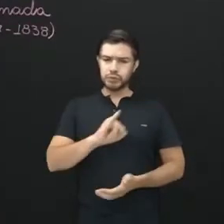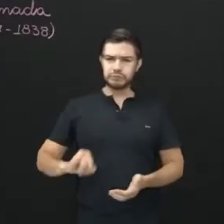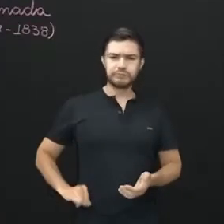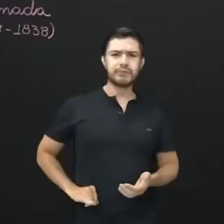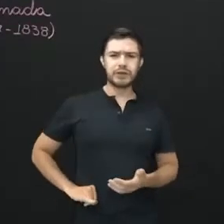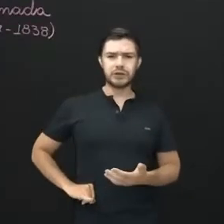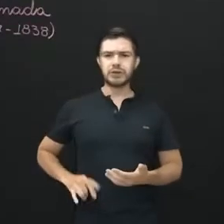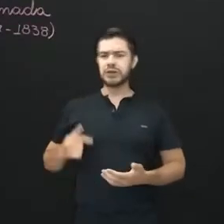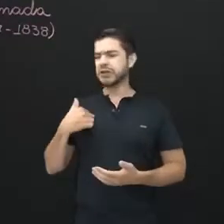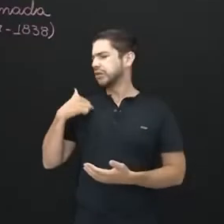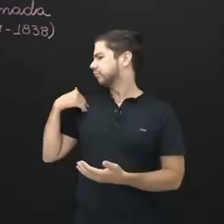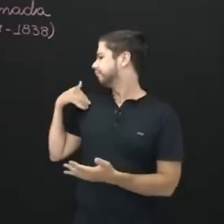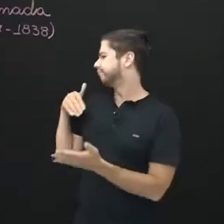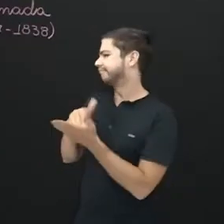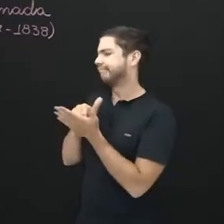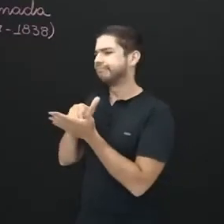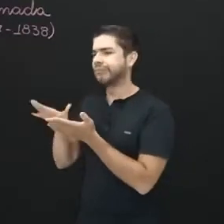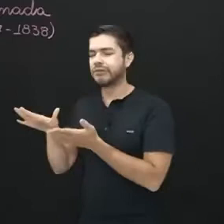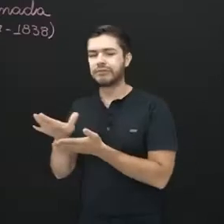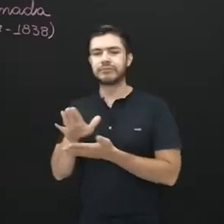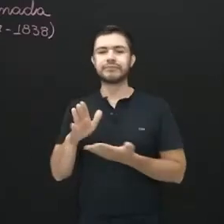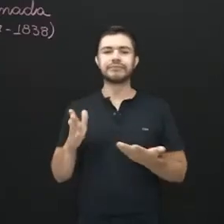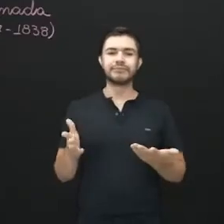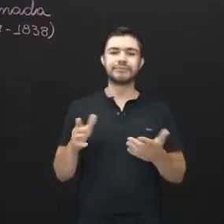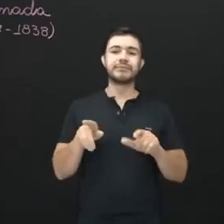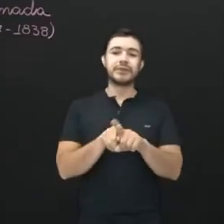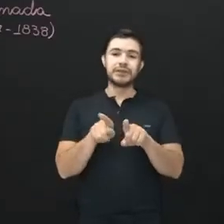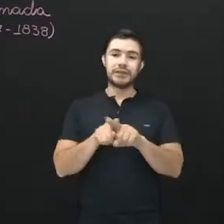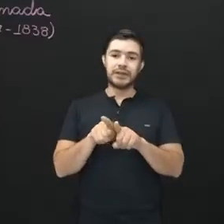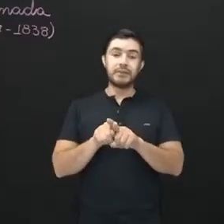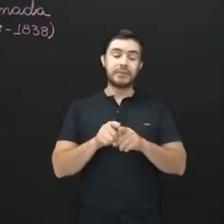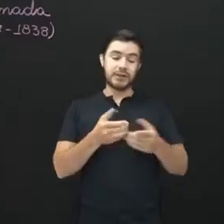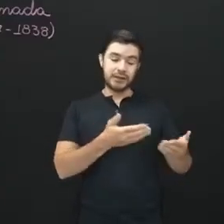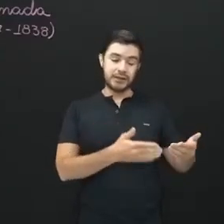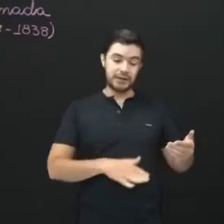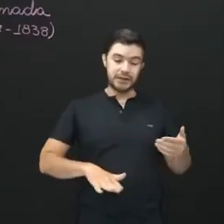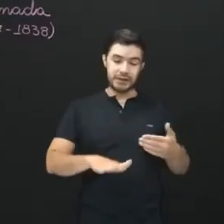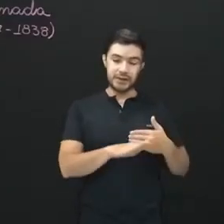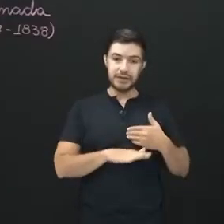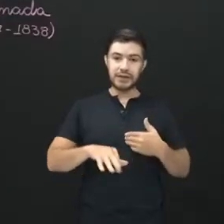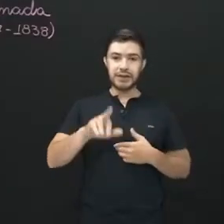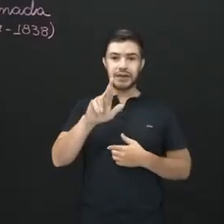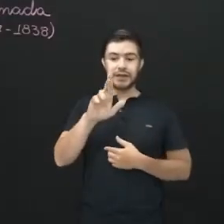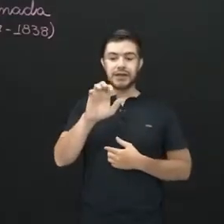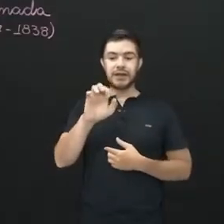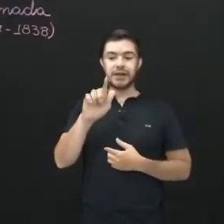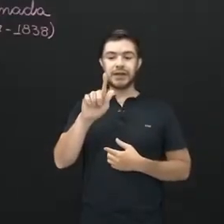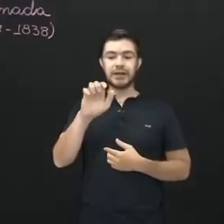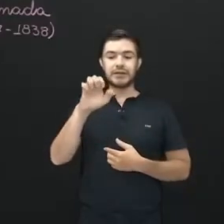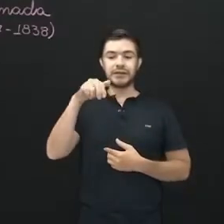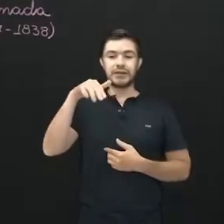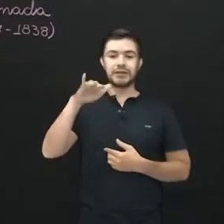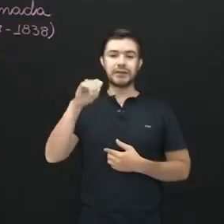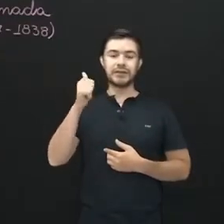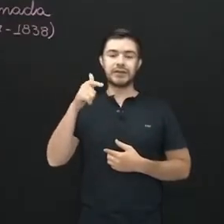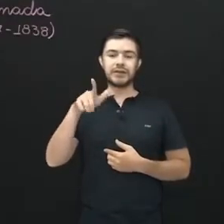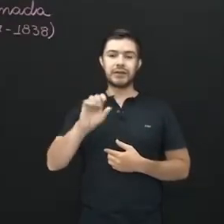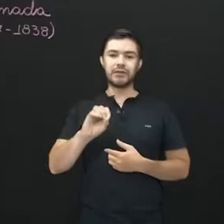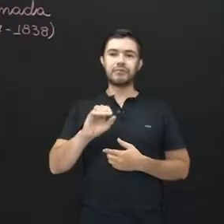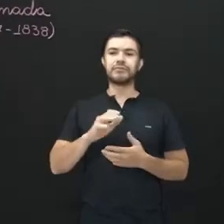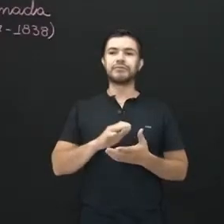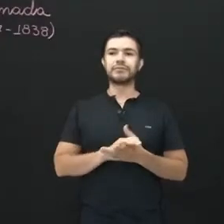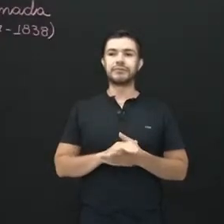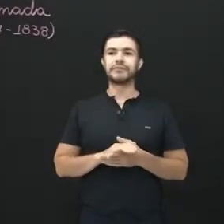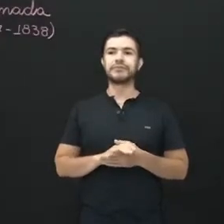I deixou de ser imperador do Brasil, e o período regencial, que foi de 1831 a 1840.